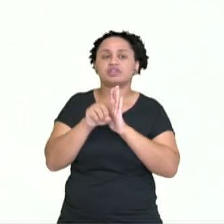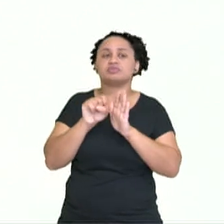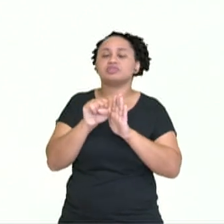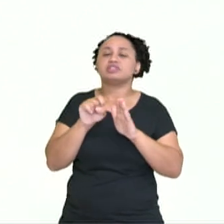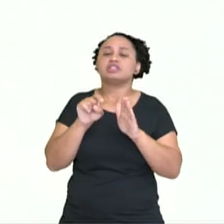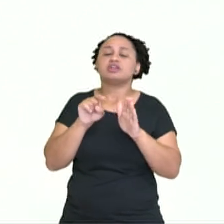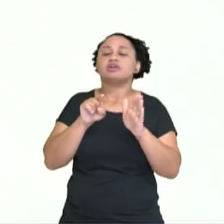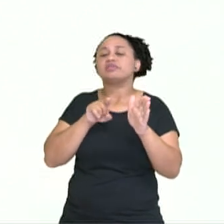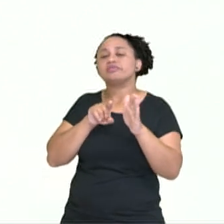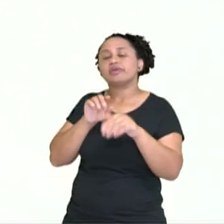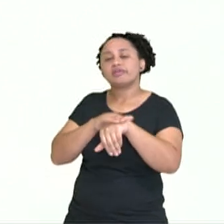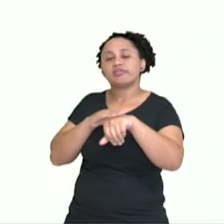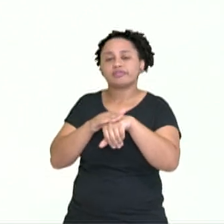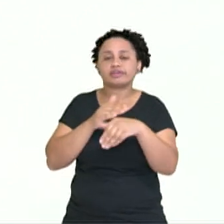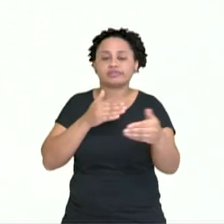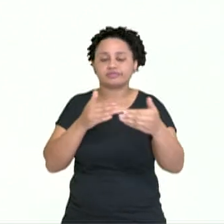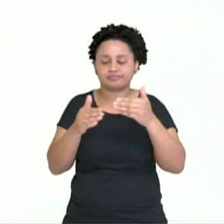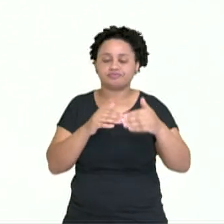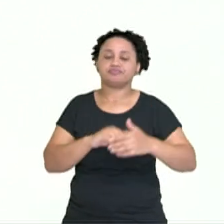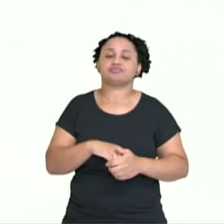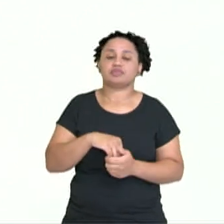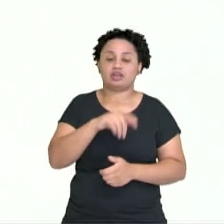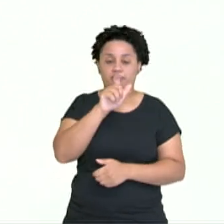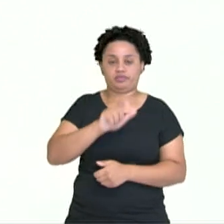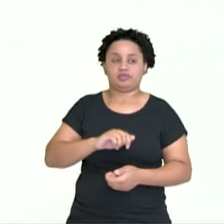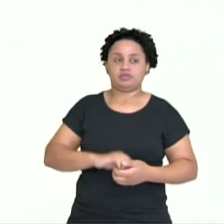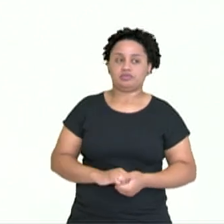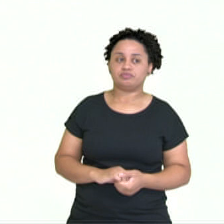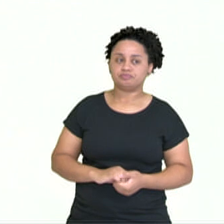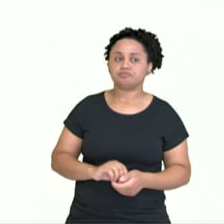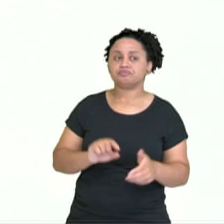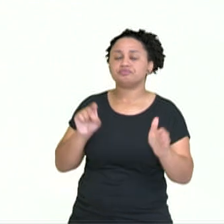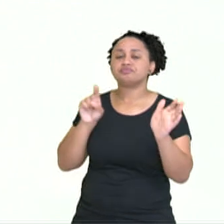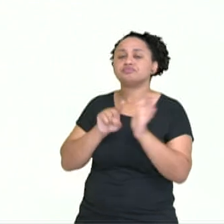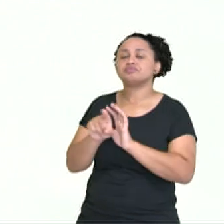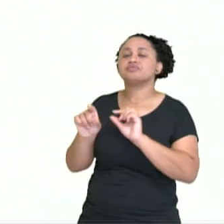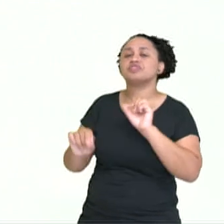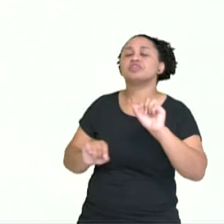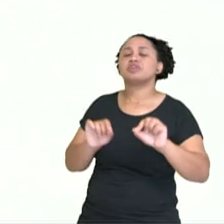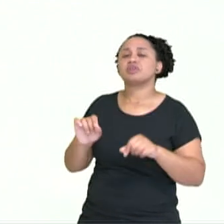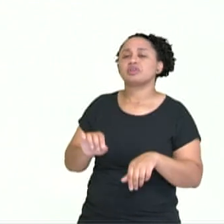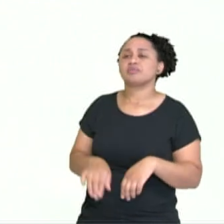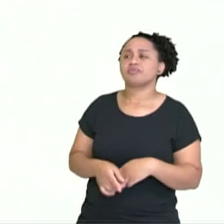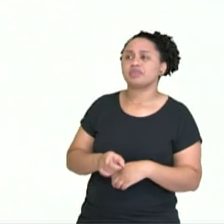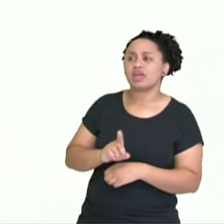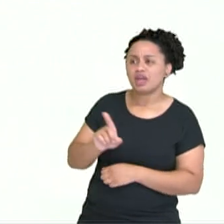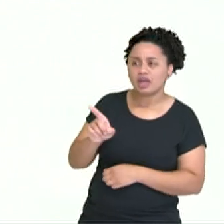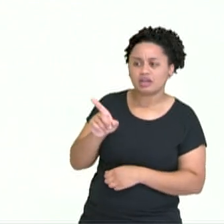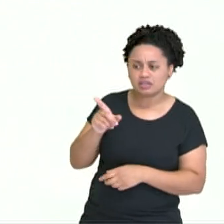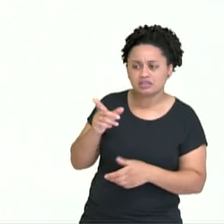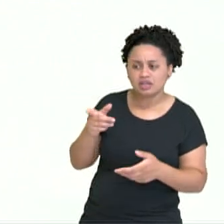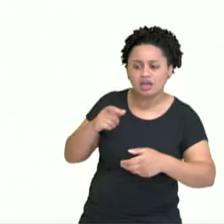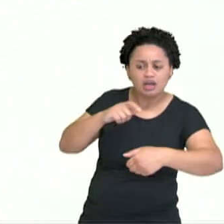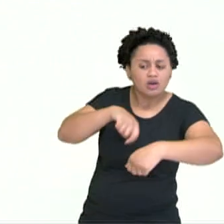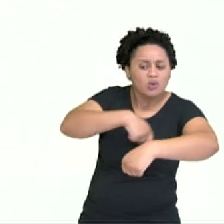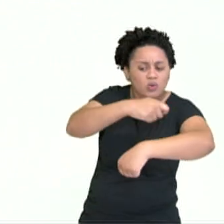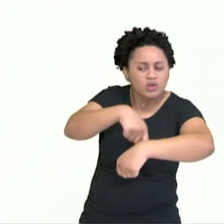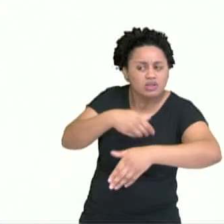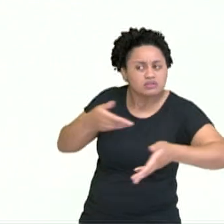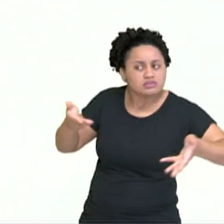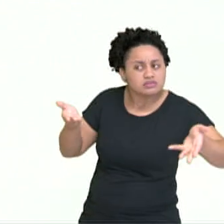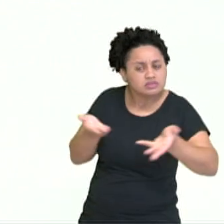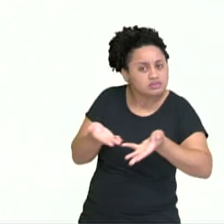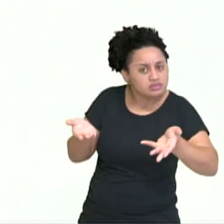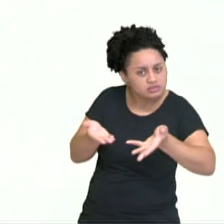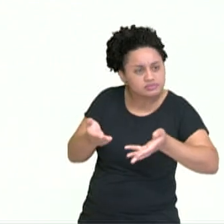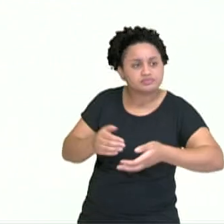pessoa B. A pessoa A pergunta, is he cooking right now? Ele está cozinhando agora? Então,